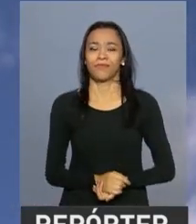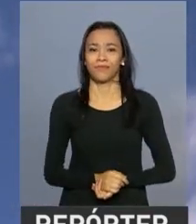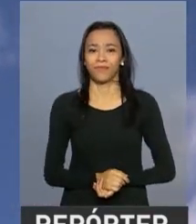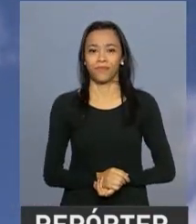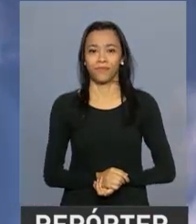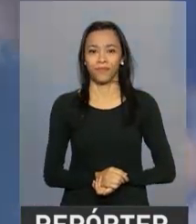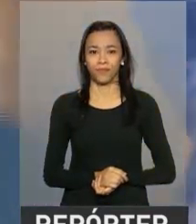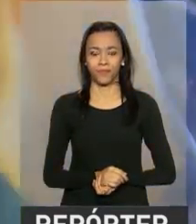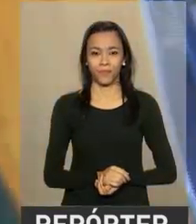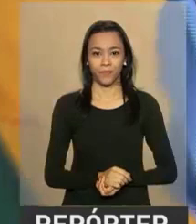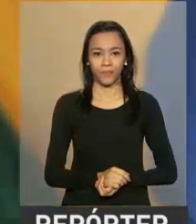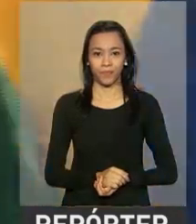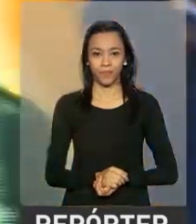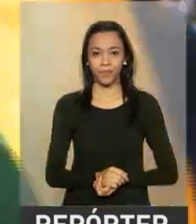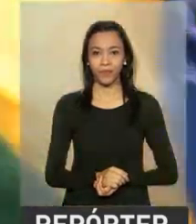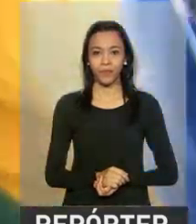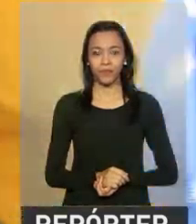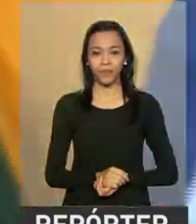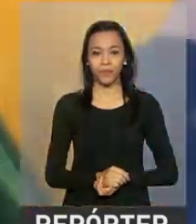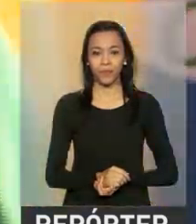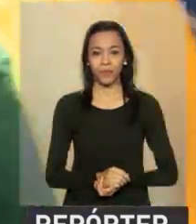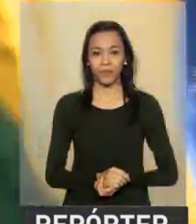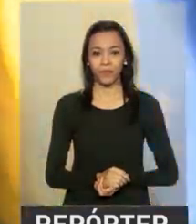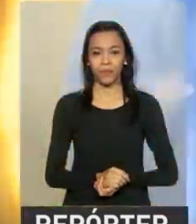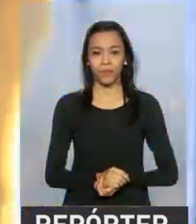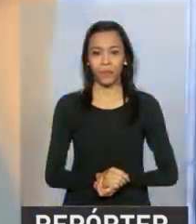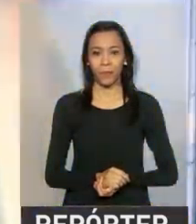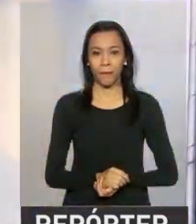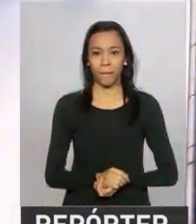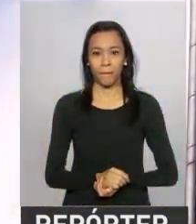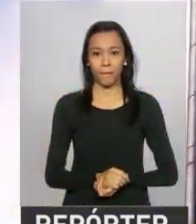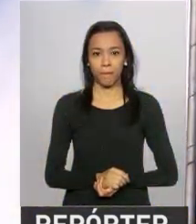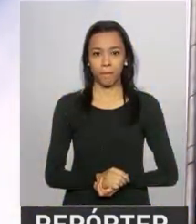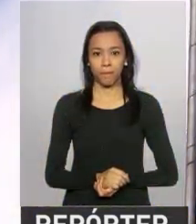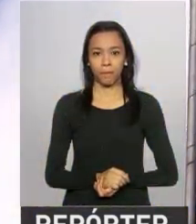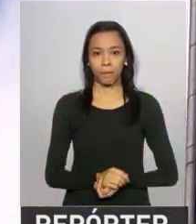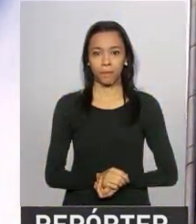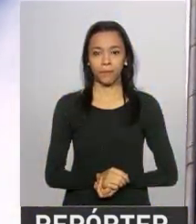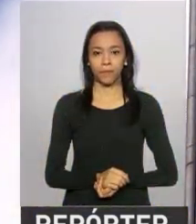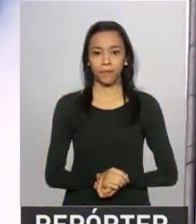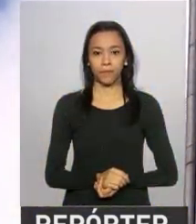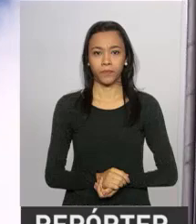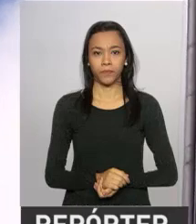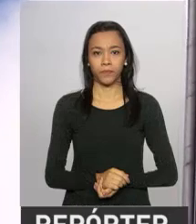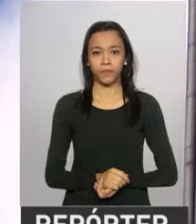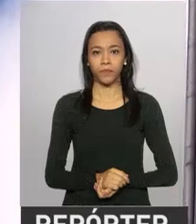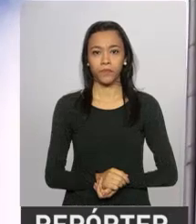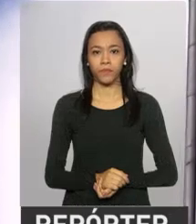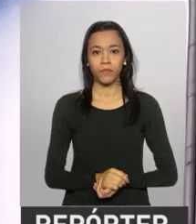Salve, lindo perdão da esperança, salve,